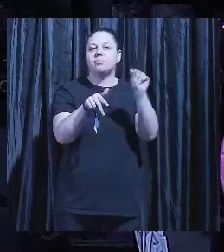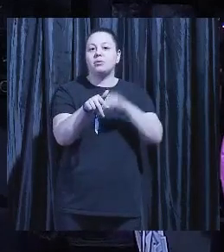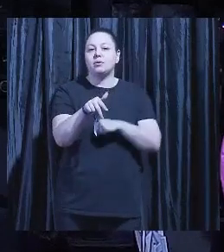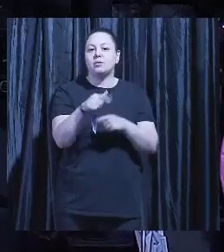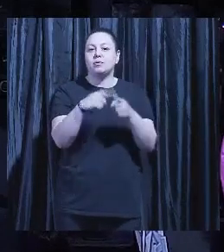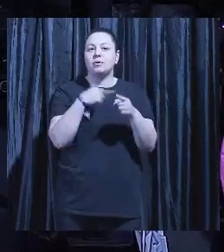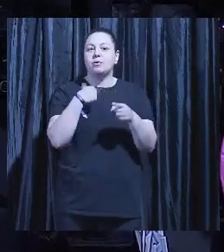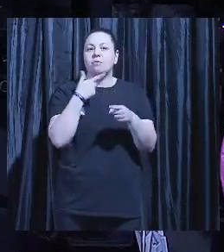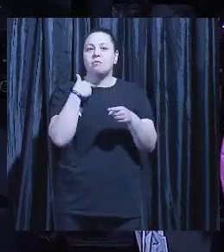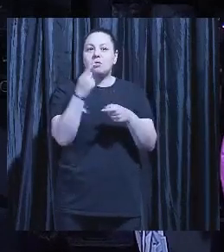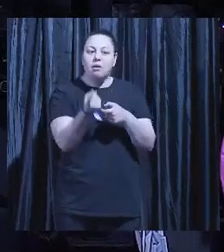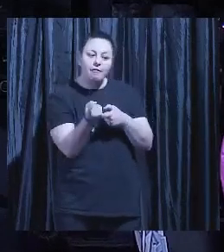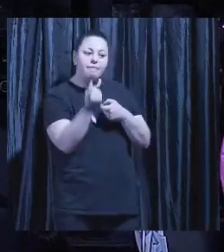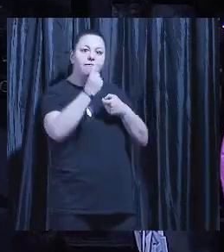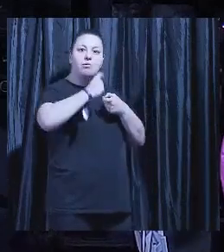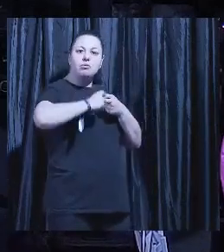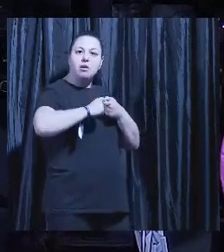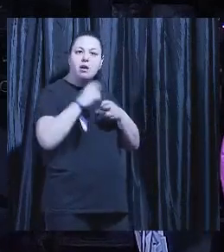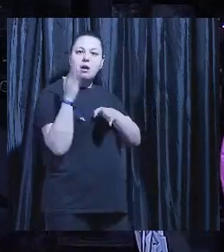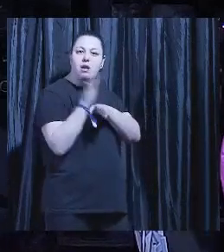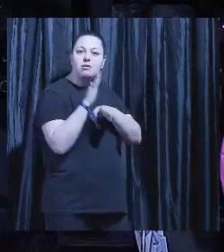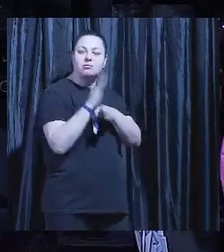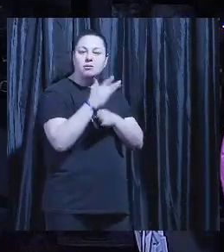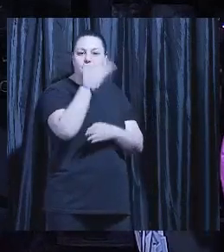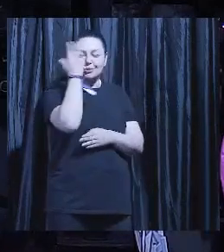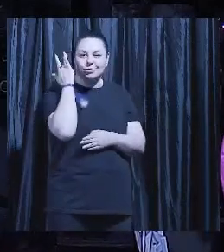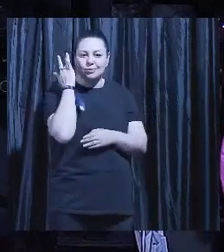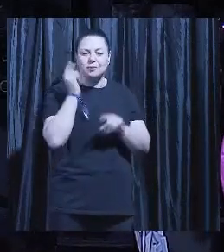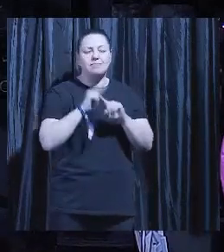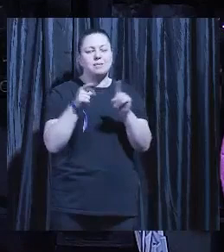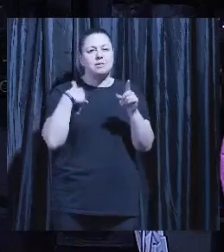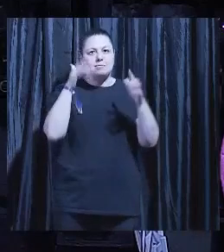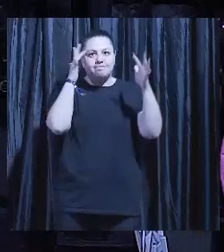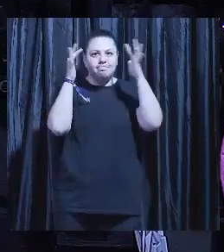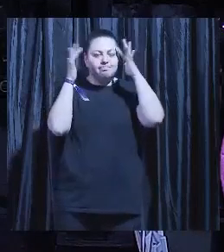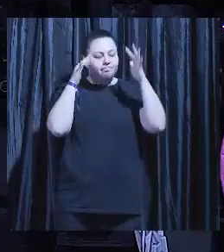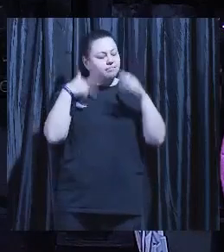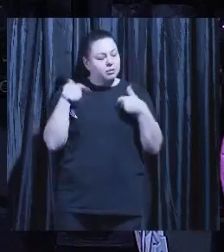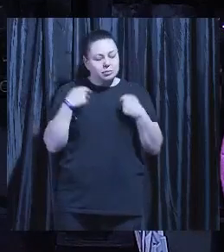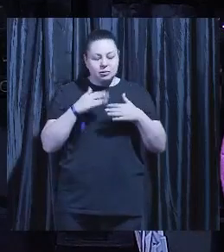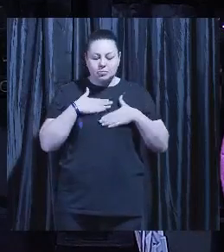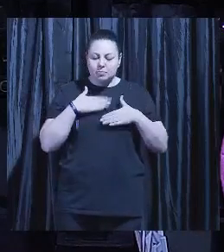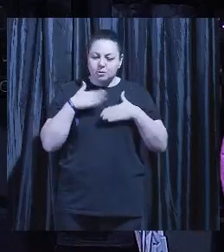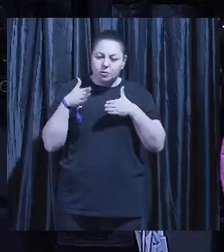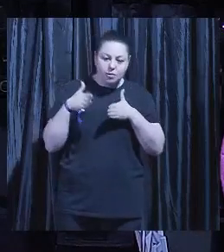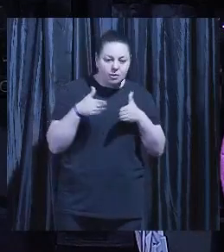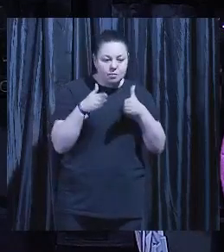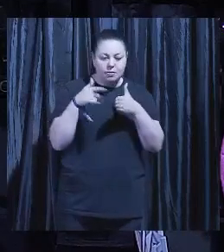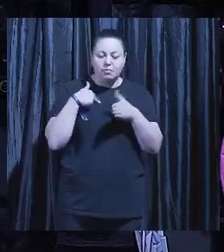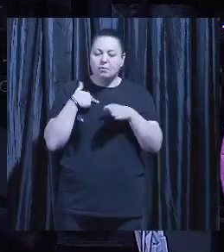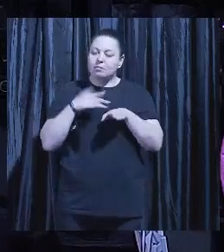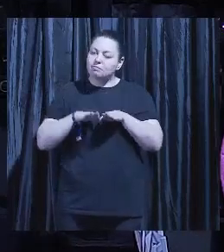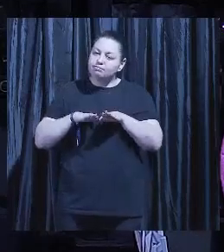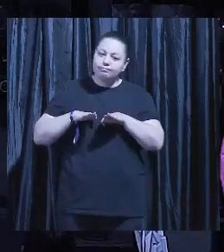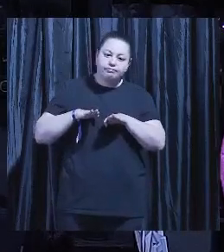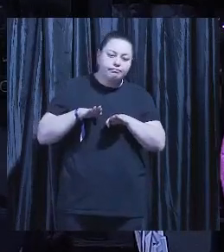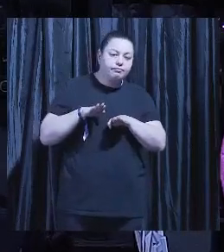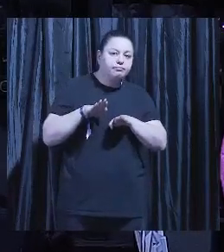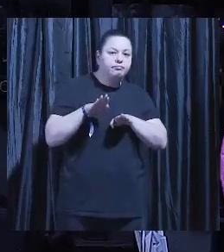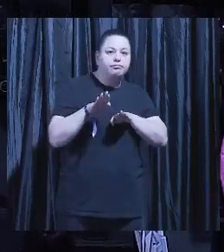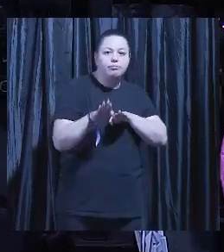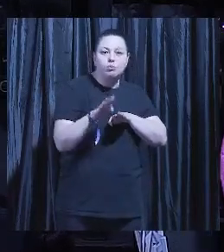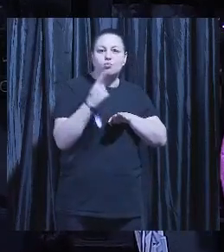queria voltar para ajudar aquelas pessoas. Mas aí eu falei: eu tenho que seguir meu caminho. Quando eu dei um passo para